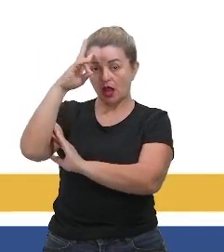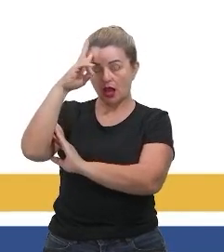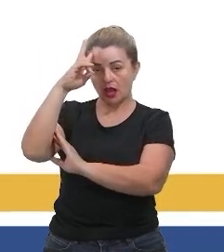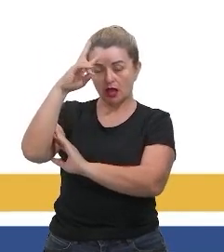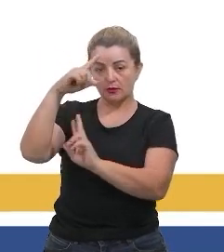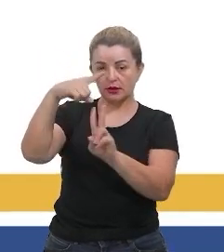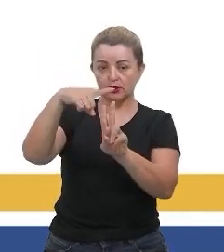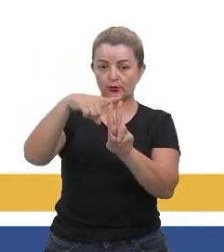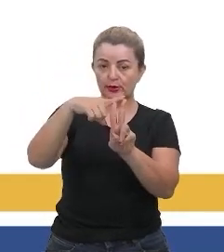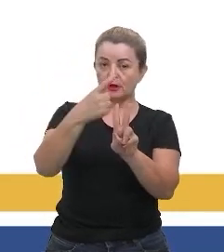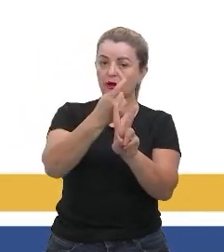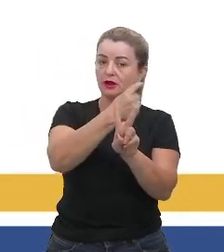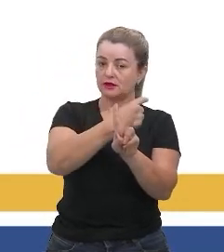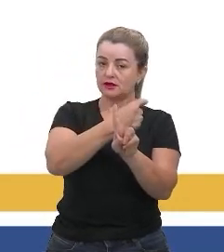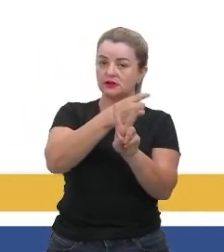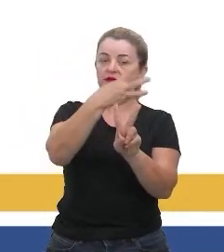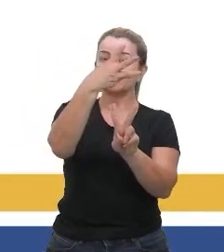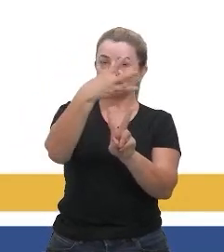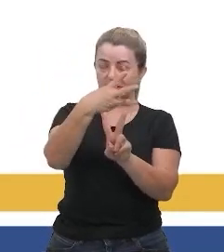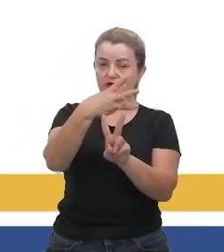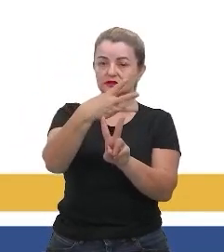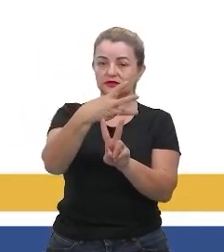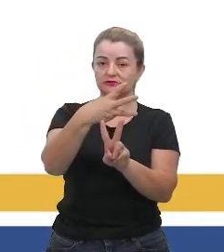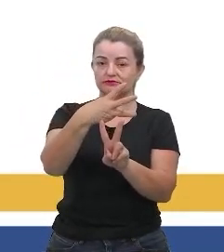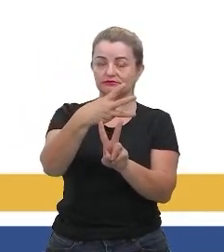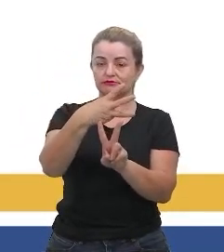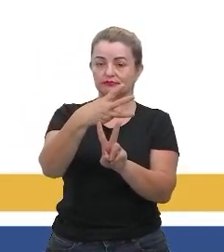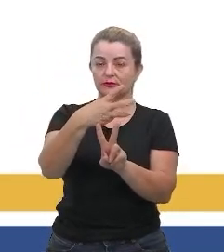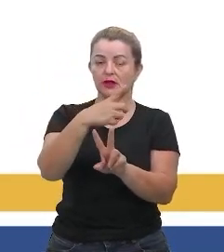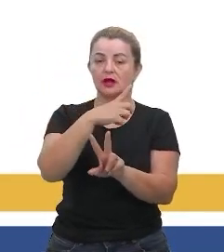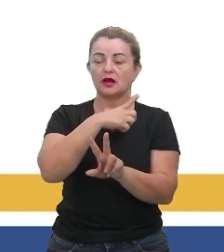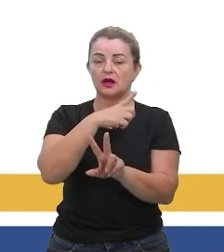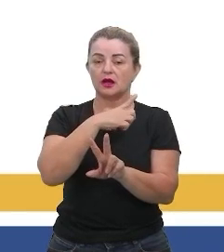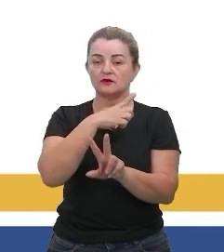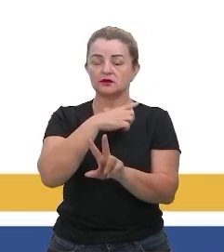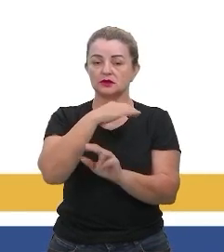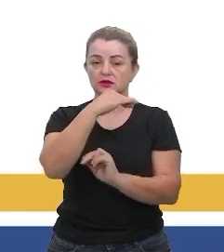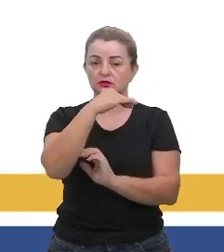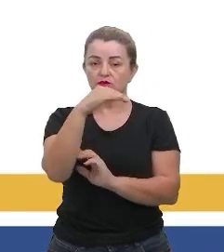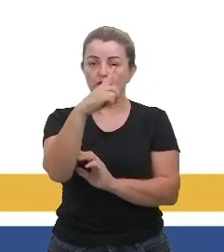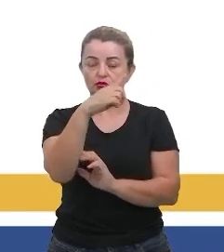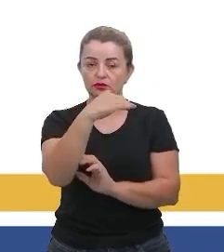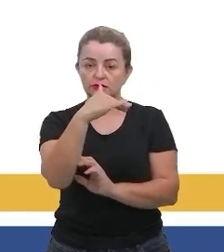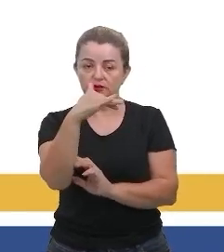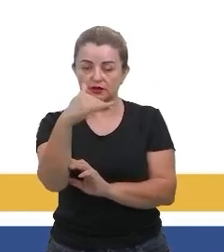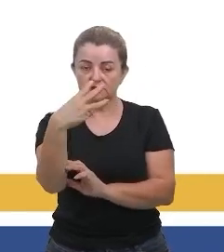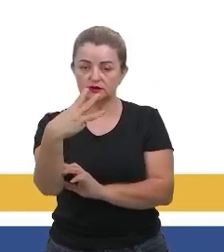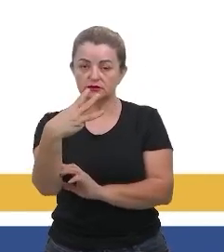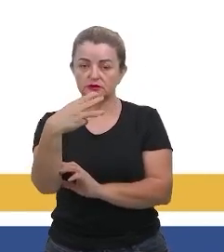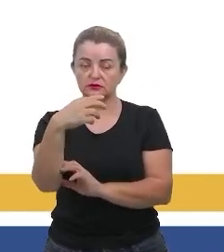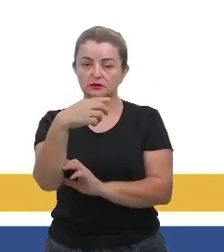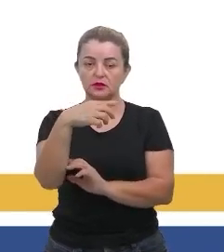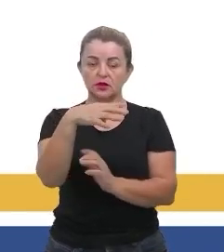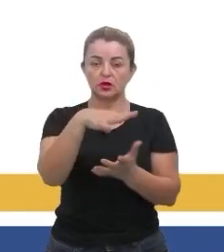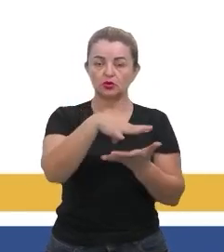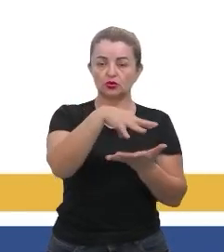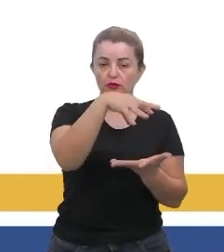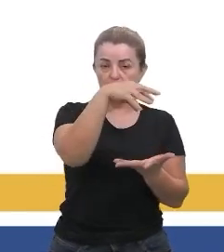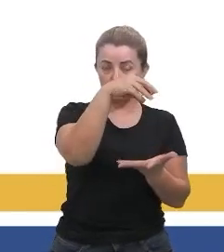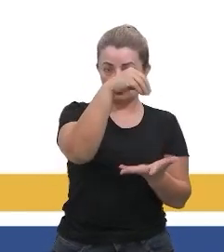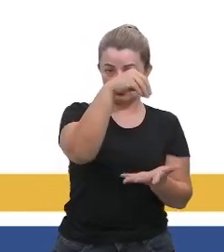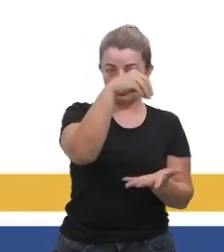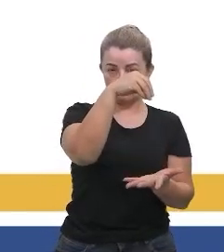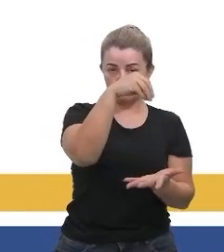lá atrás, ó, vale 3, né? Então você tem 1/3, você tem o raio do maior, né? Que é